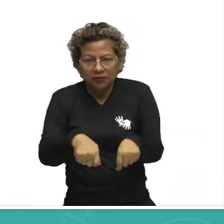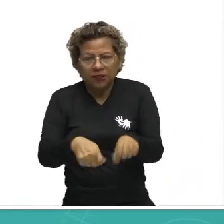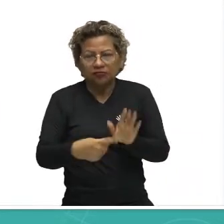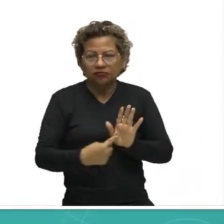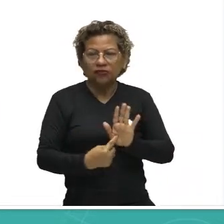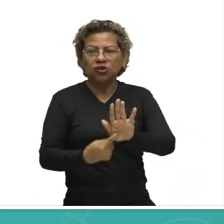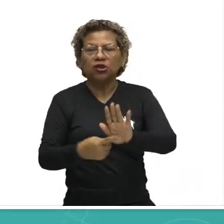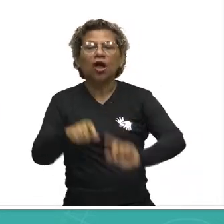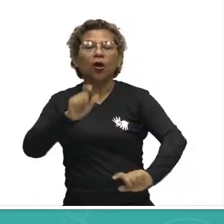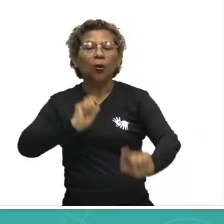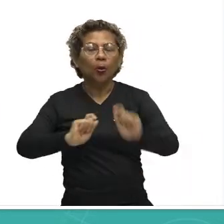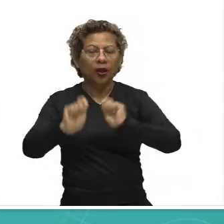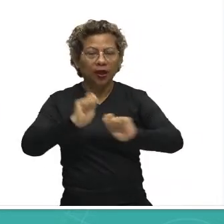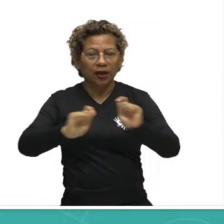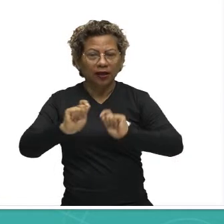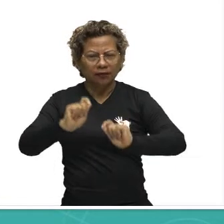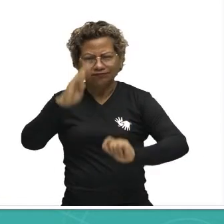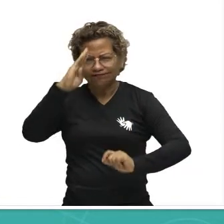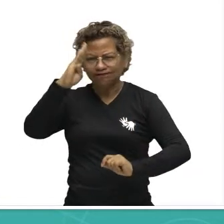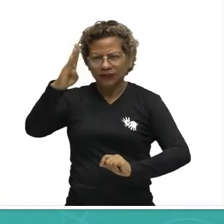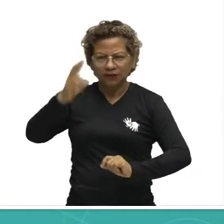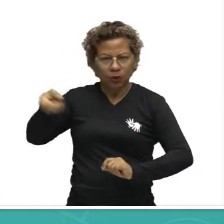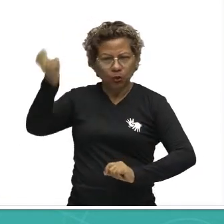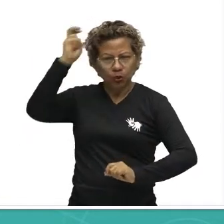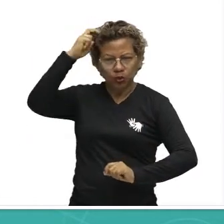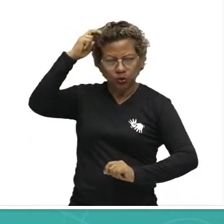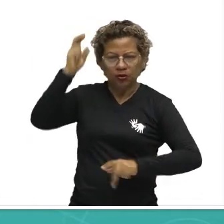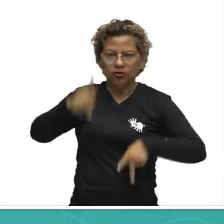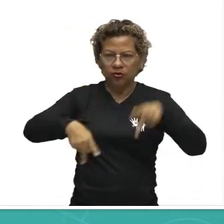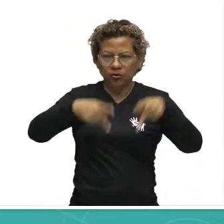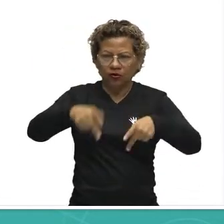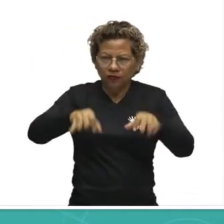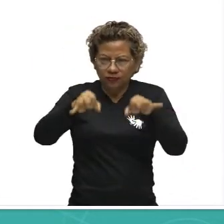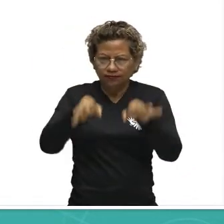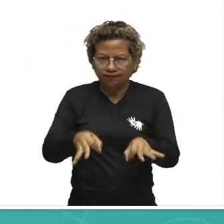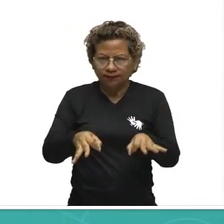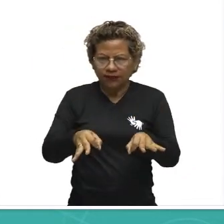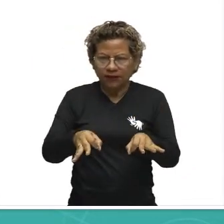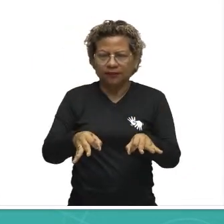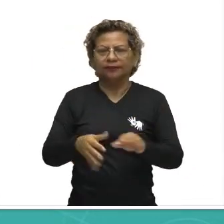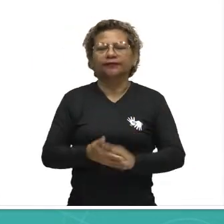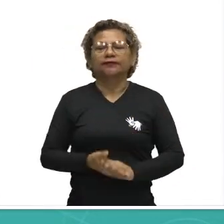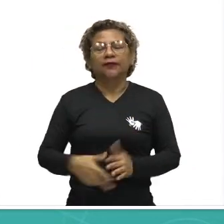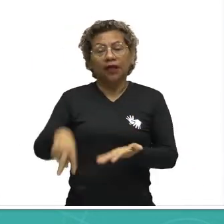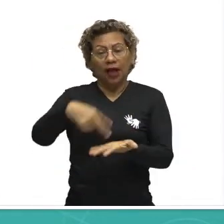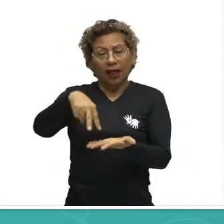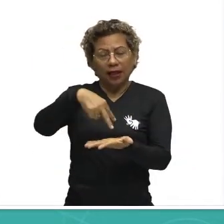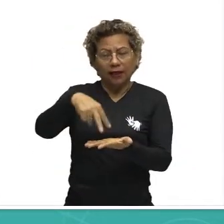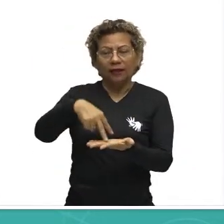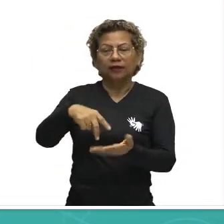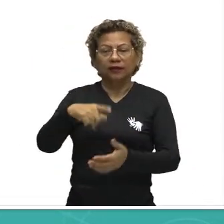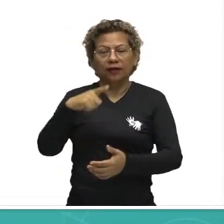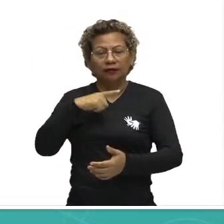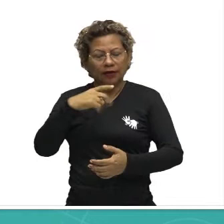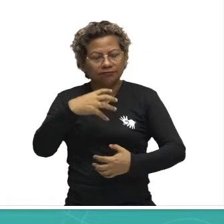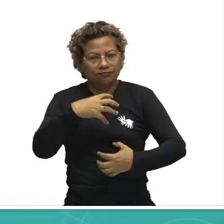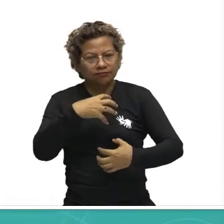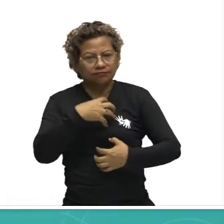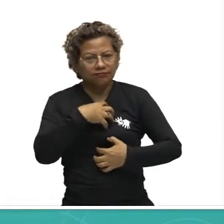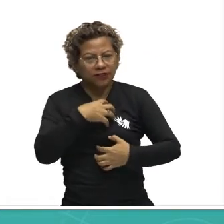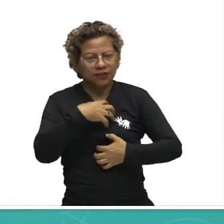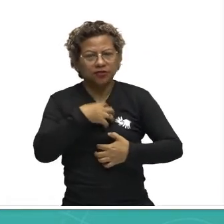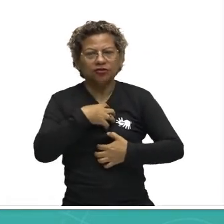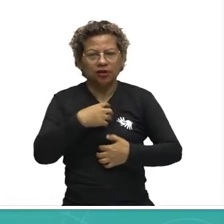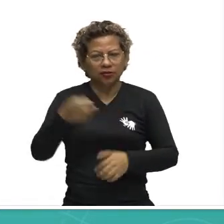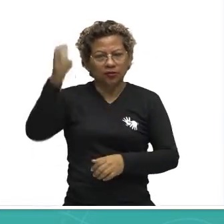quê? Principalmente a cultura de cada povo, certo? Então, a dança, ela vai expressar a cultura,